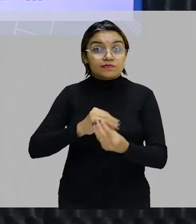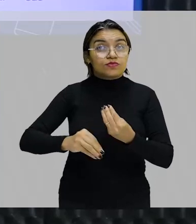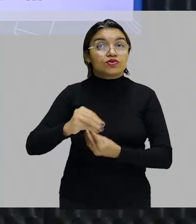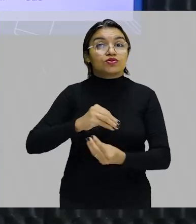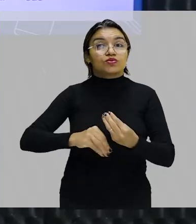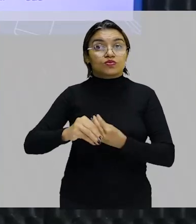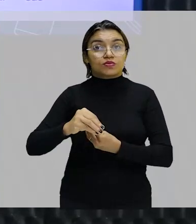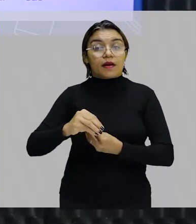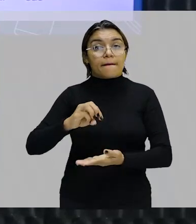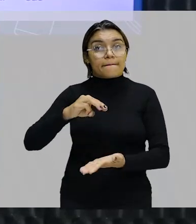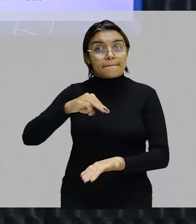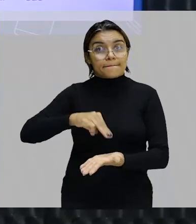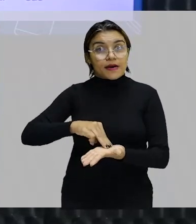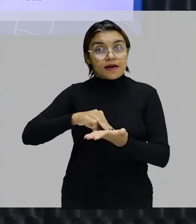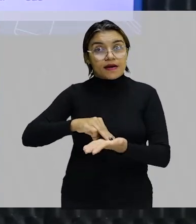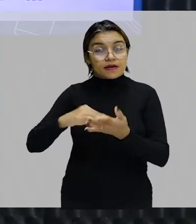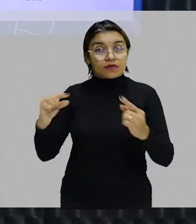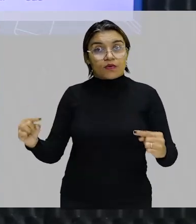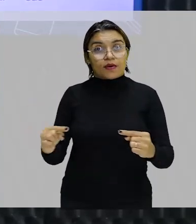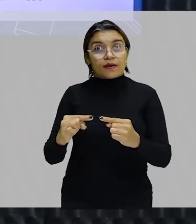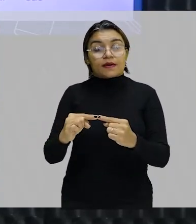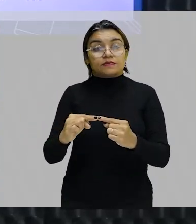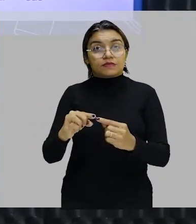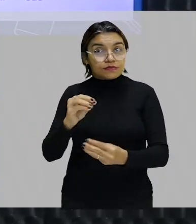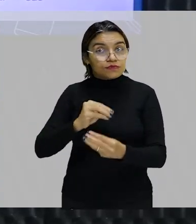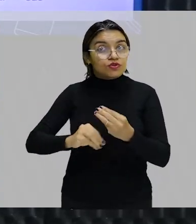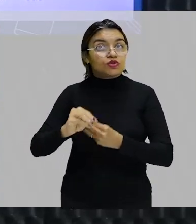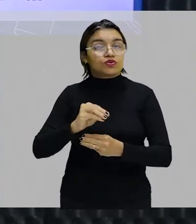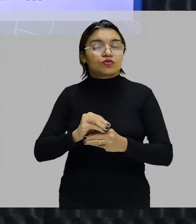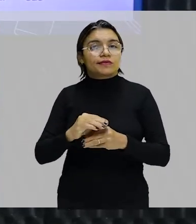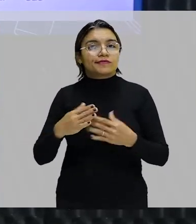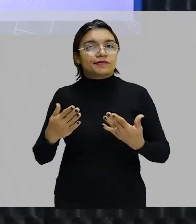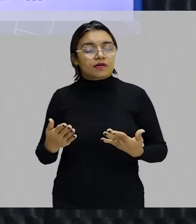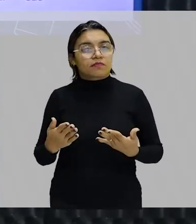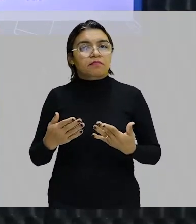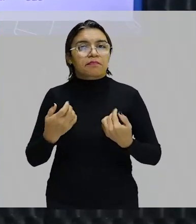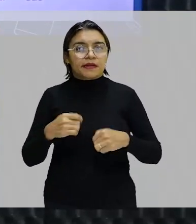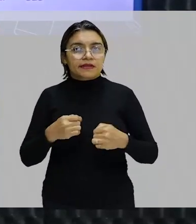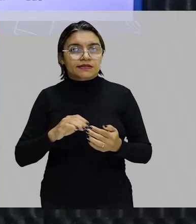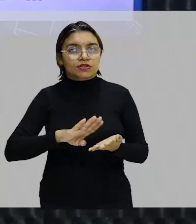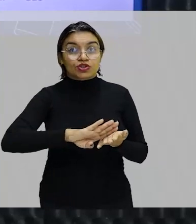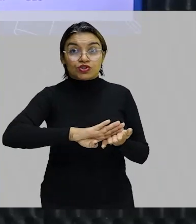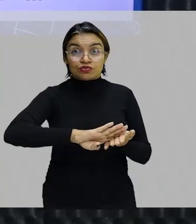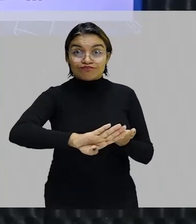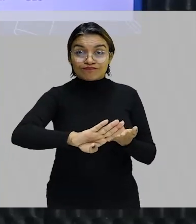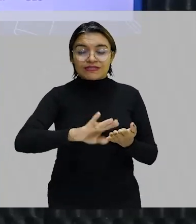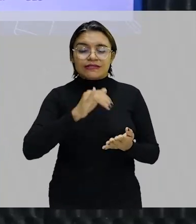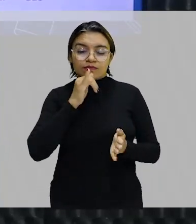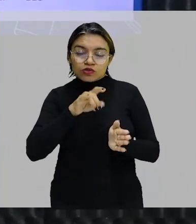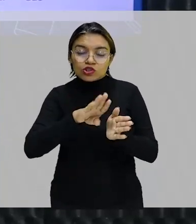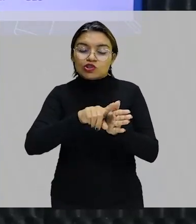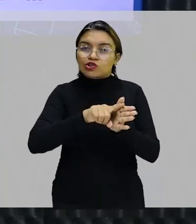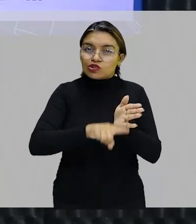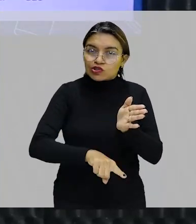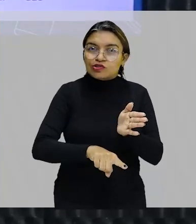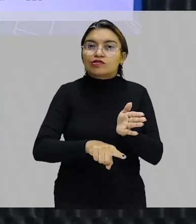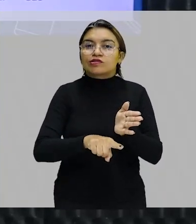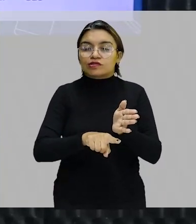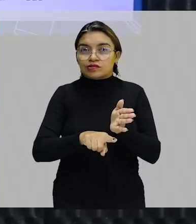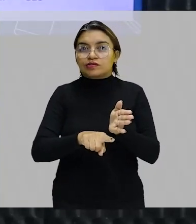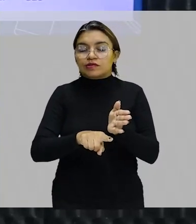massa correspondente às impurezas. Então, nós devemos descontar essas impurezas do nosso